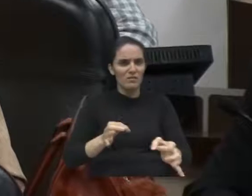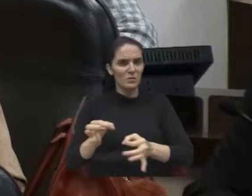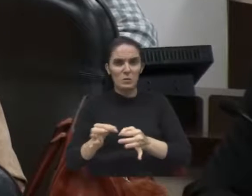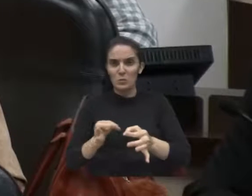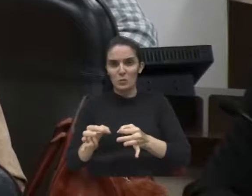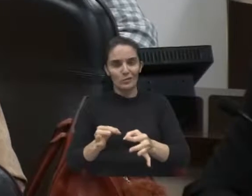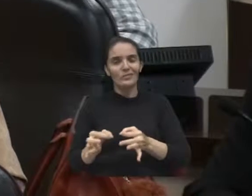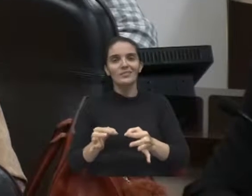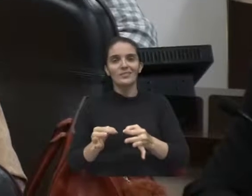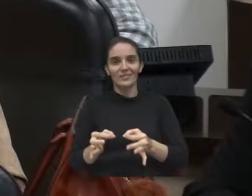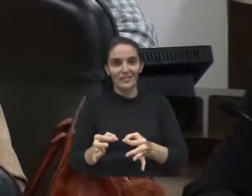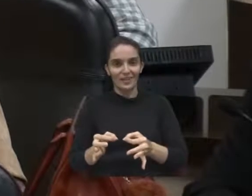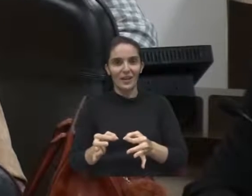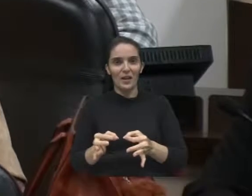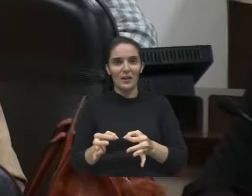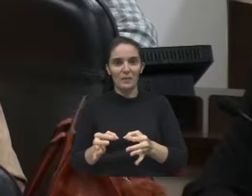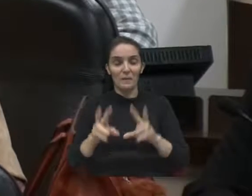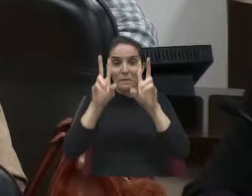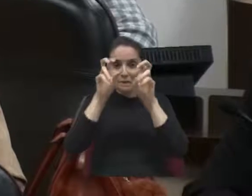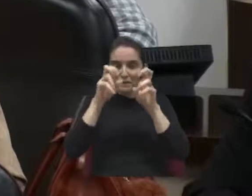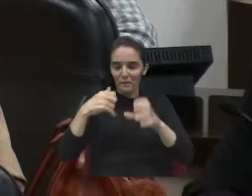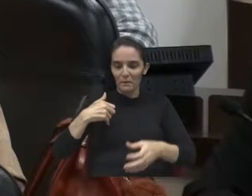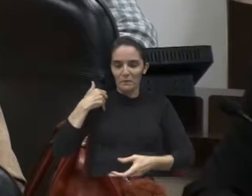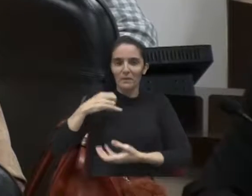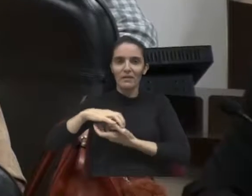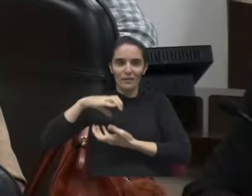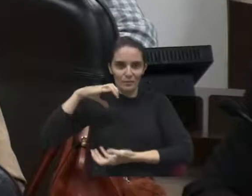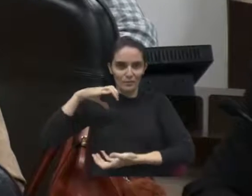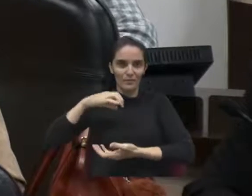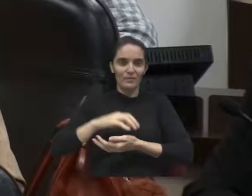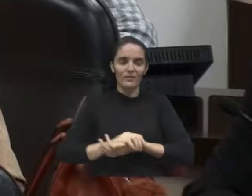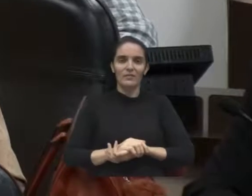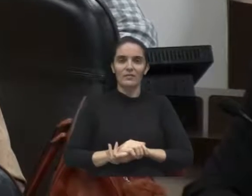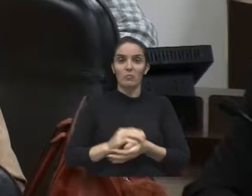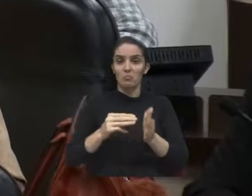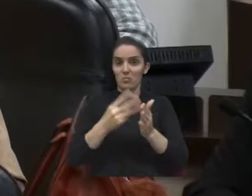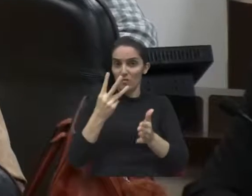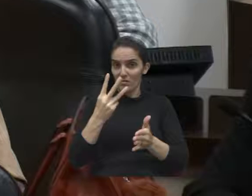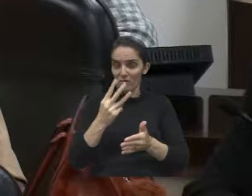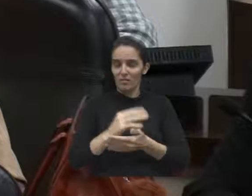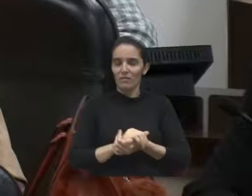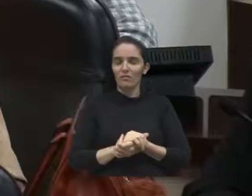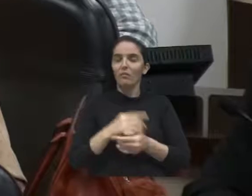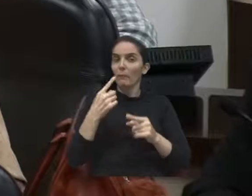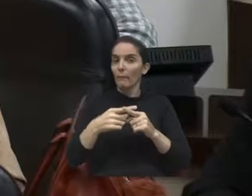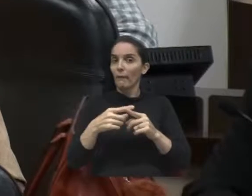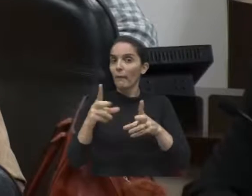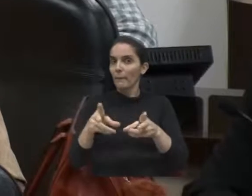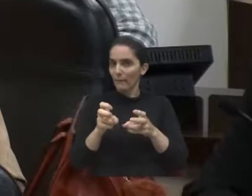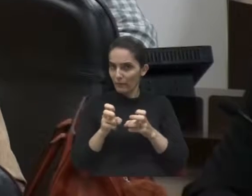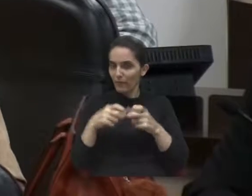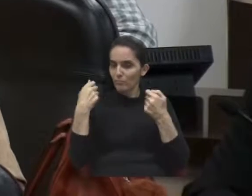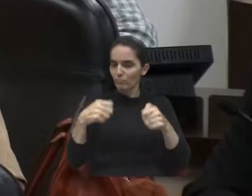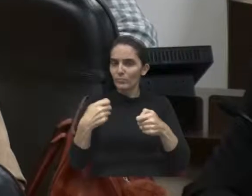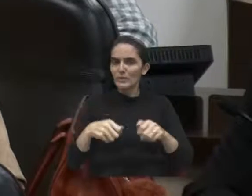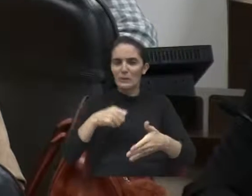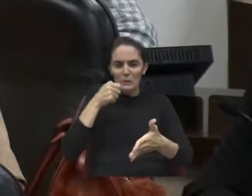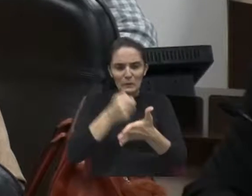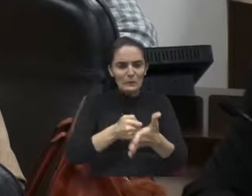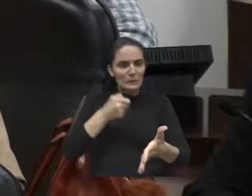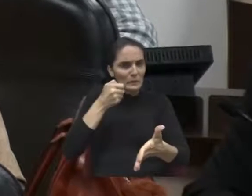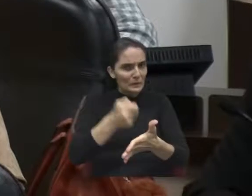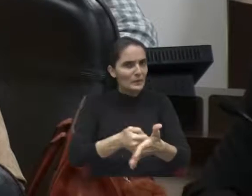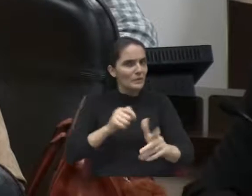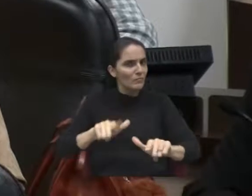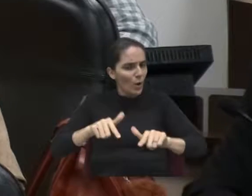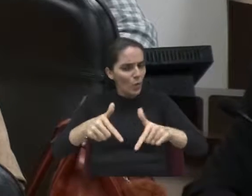questão da terceira idade, porque nós temos percebido que temos ainda muito que batalhar nesse